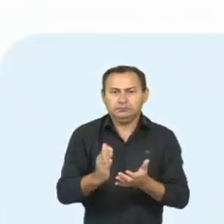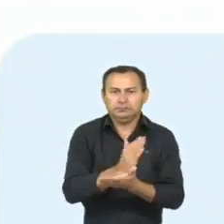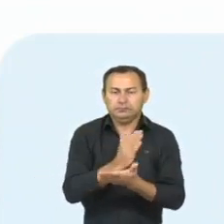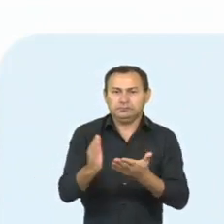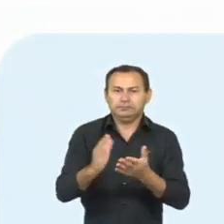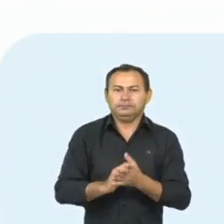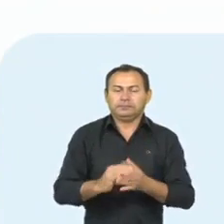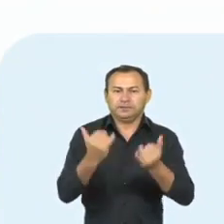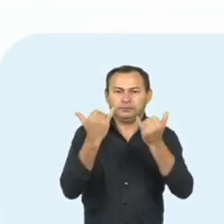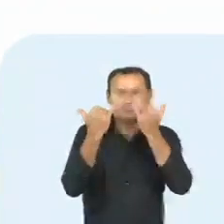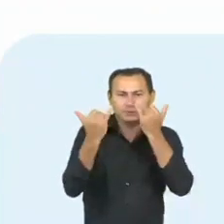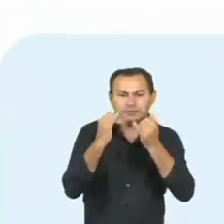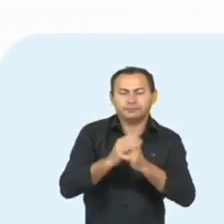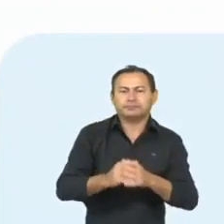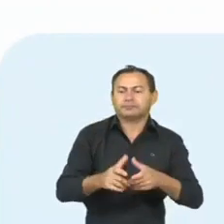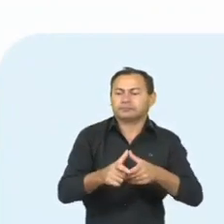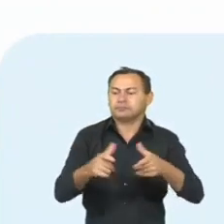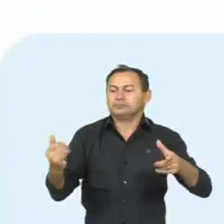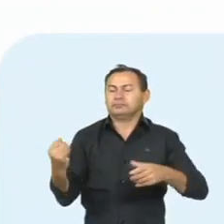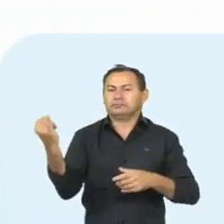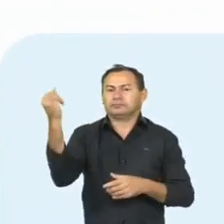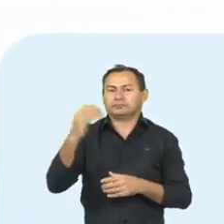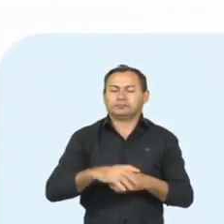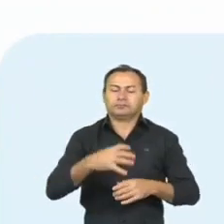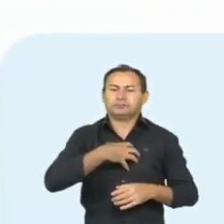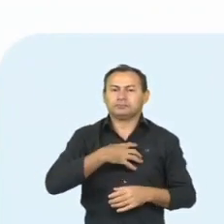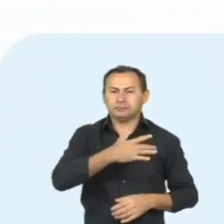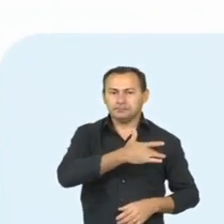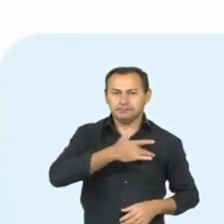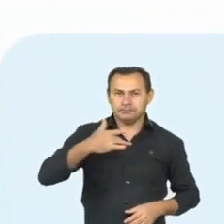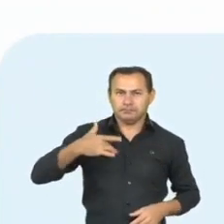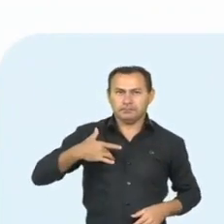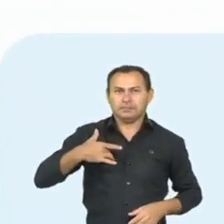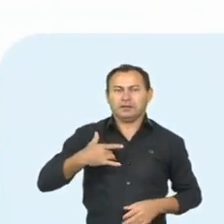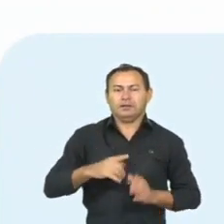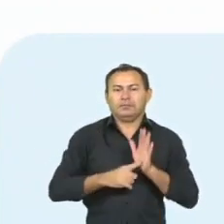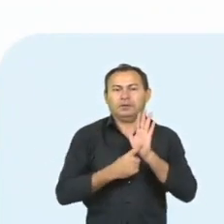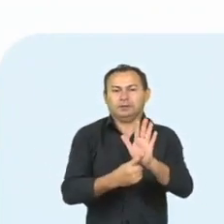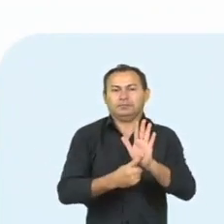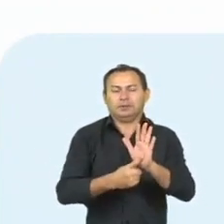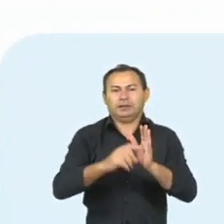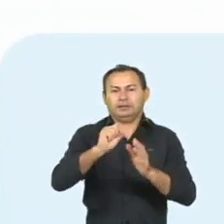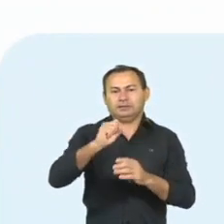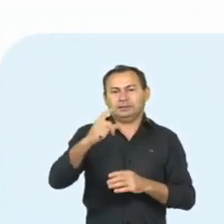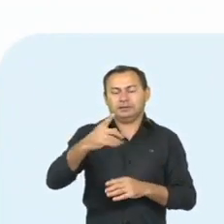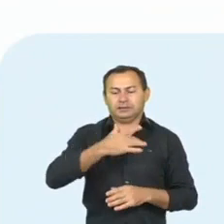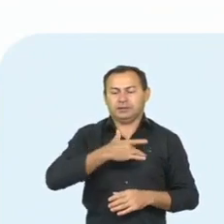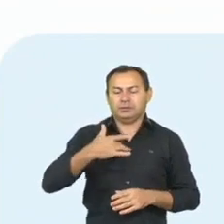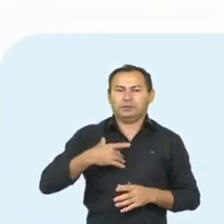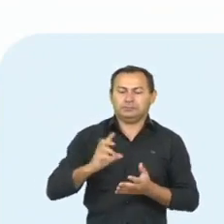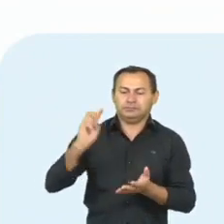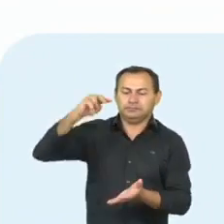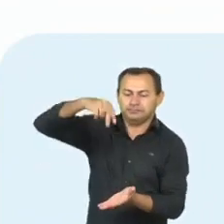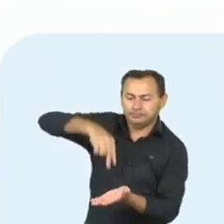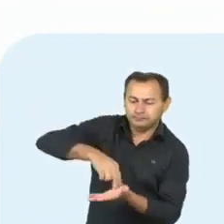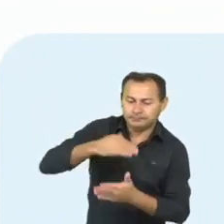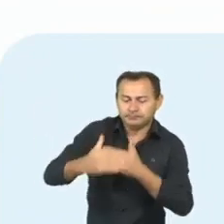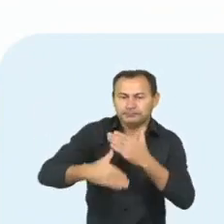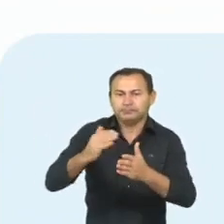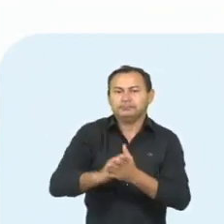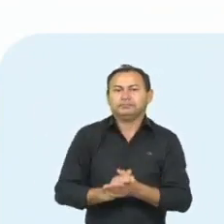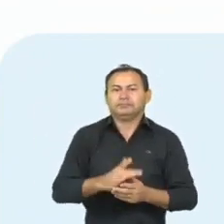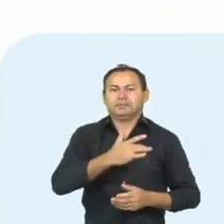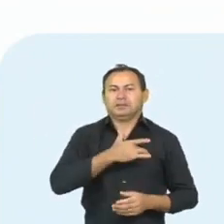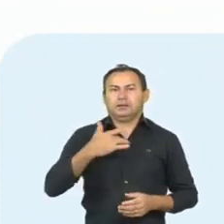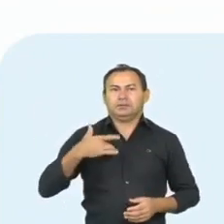determinados atributos e dimensões das condições de saúde e refletem situações de saúde e atuam no desempenho das ações em